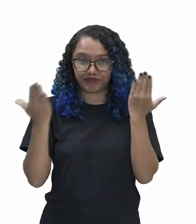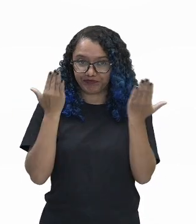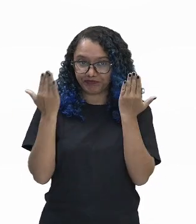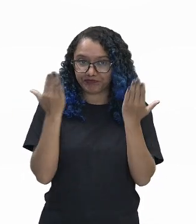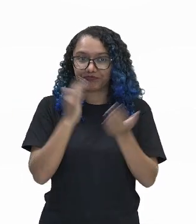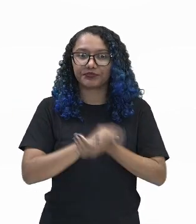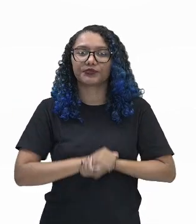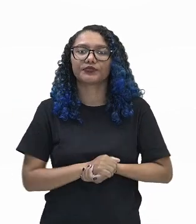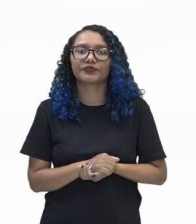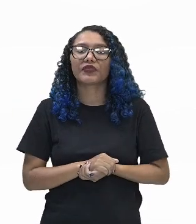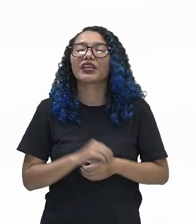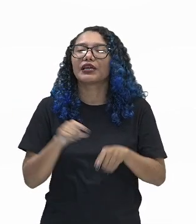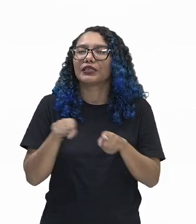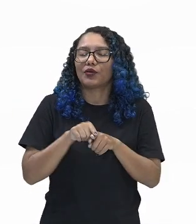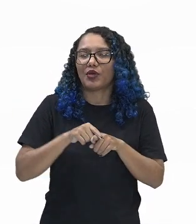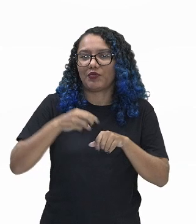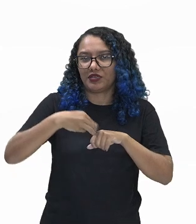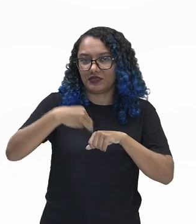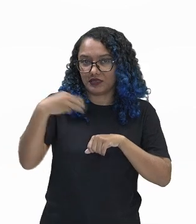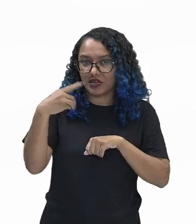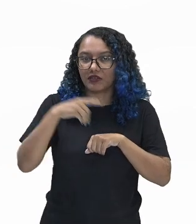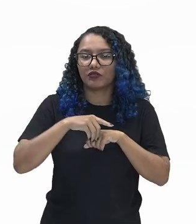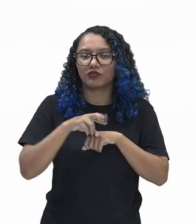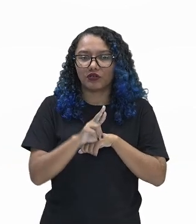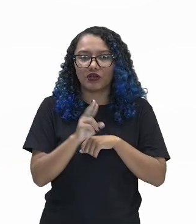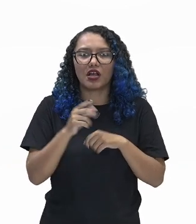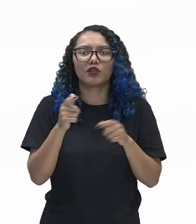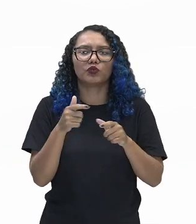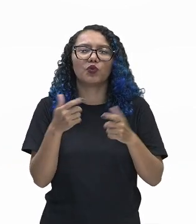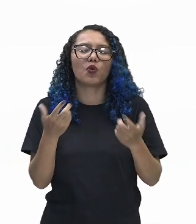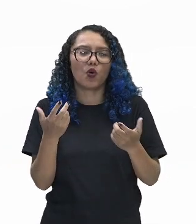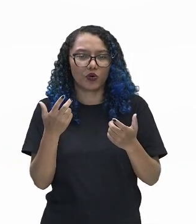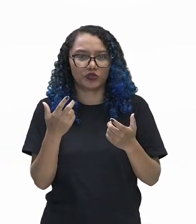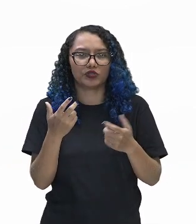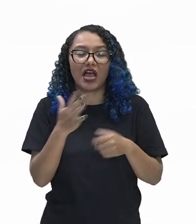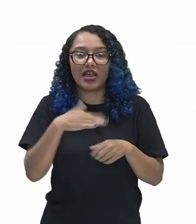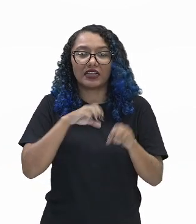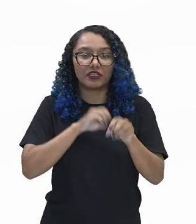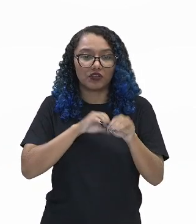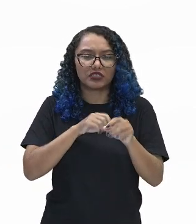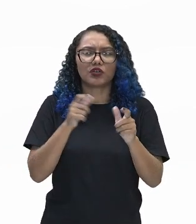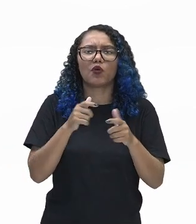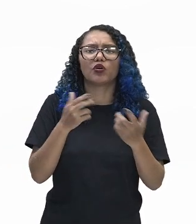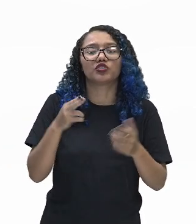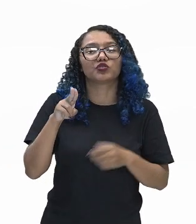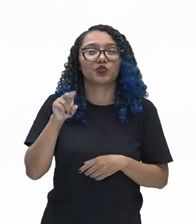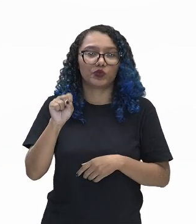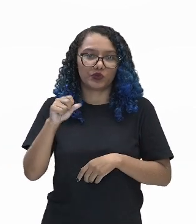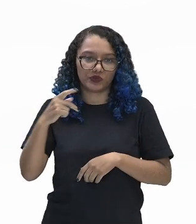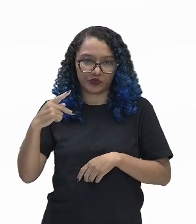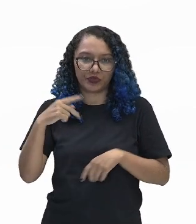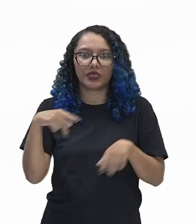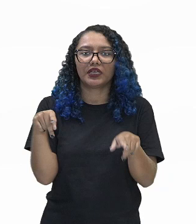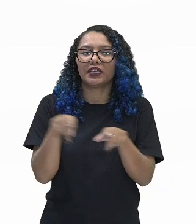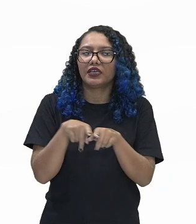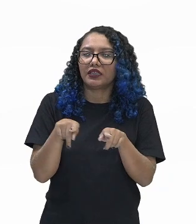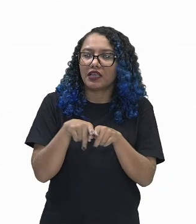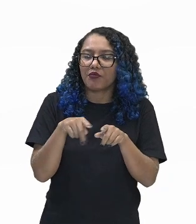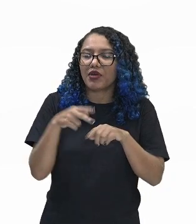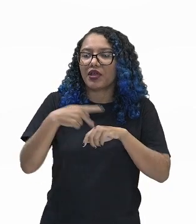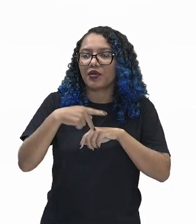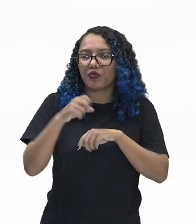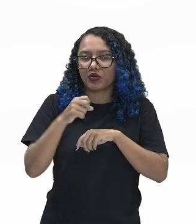tem mestrado e doutorado em educação pela USP, que é a Universidade de São Paulo, e pós-doutorado em linguística